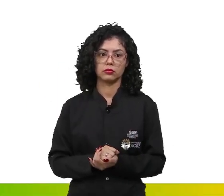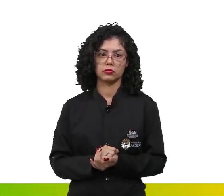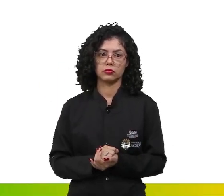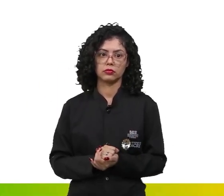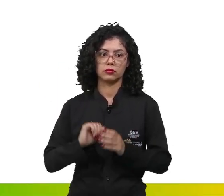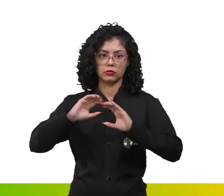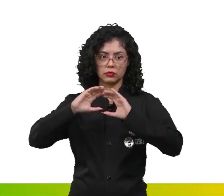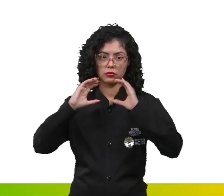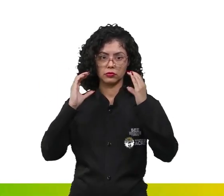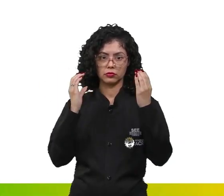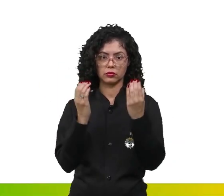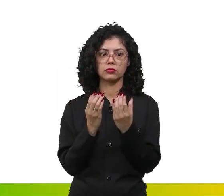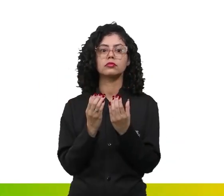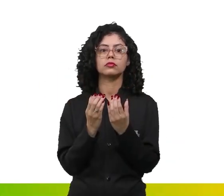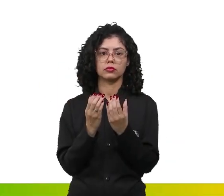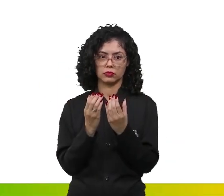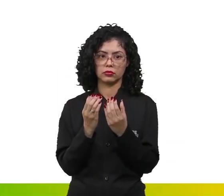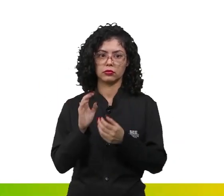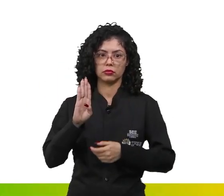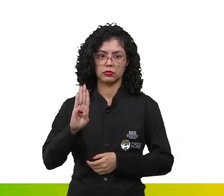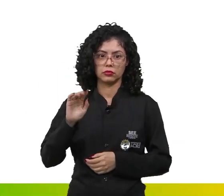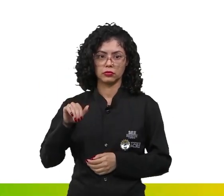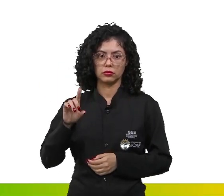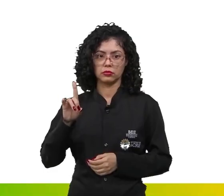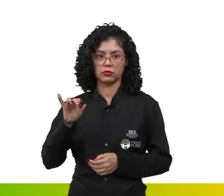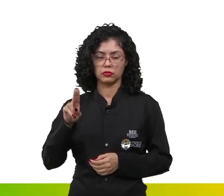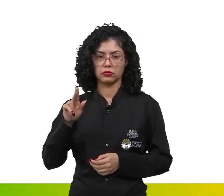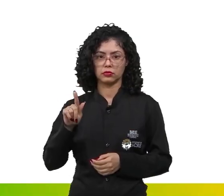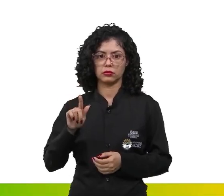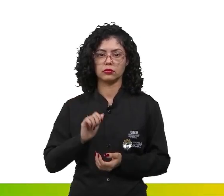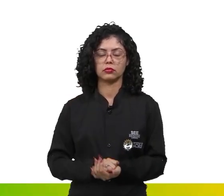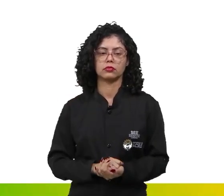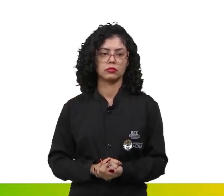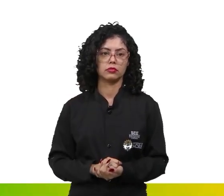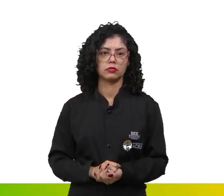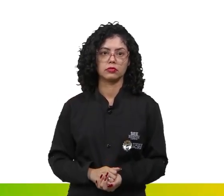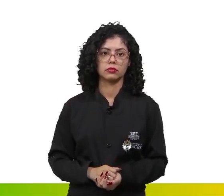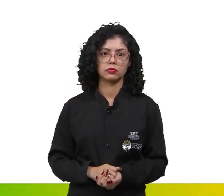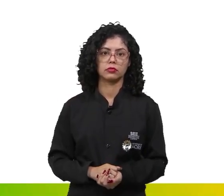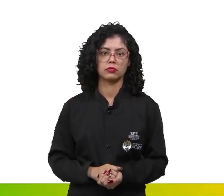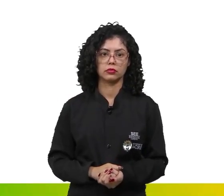asiáticos e a Conferência de Bandung.